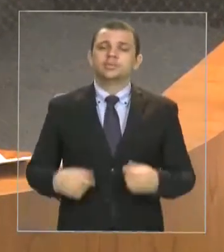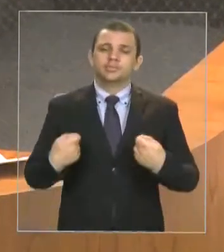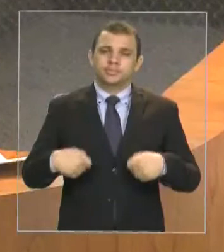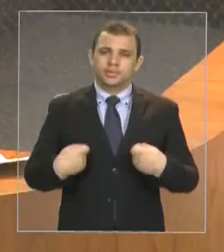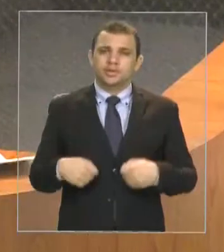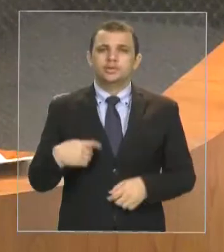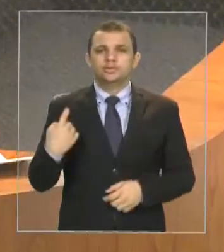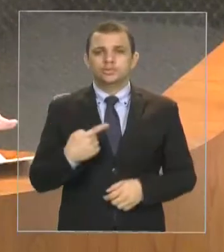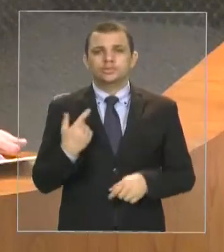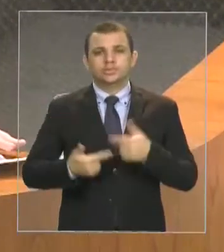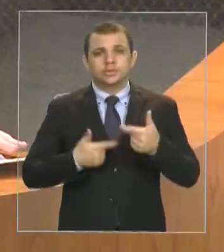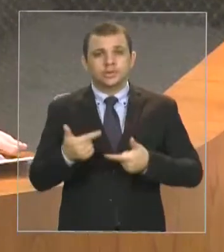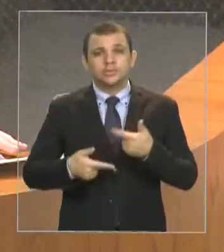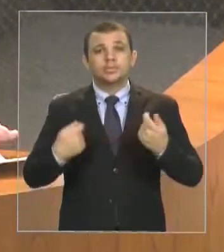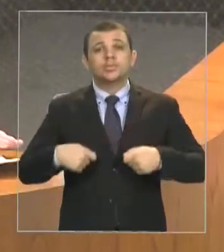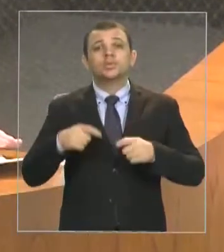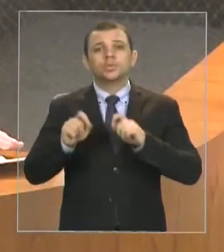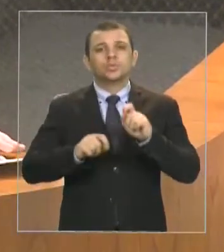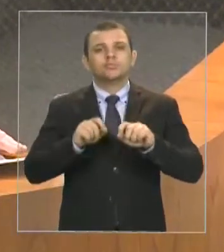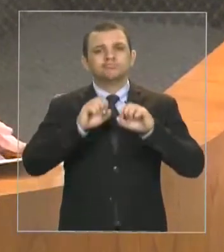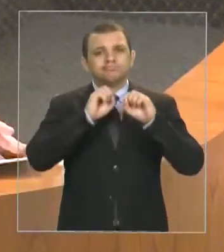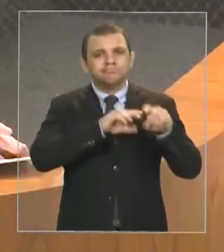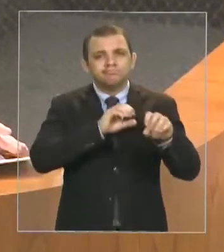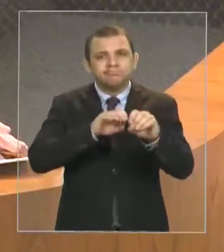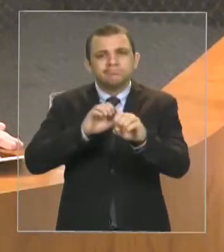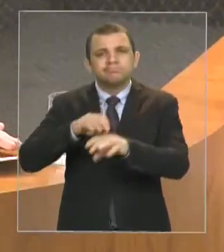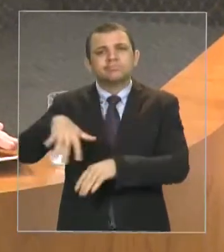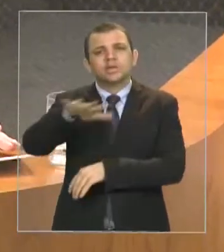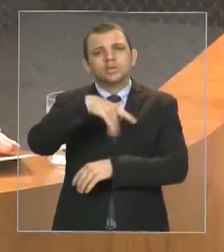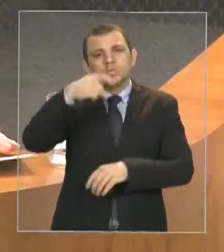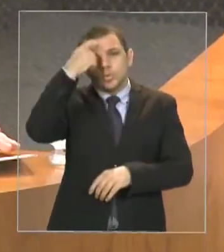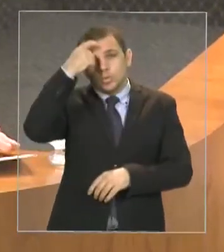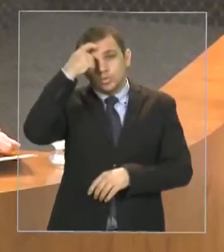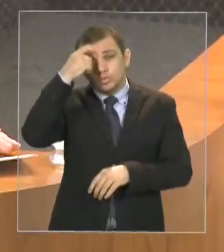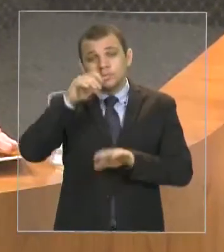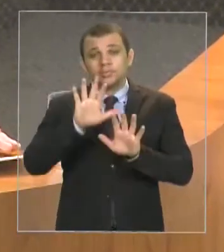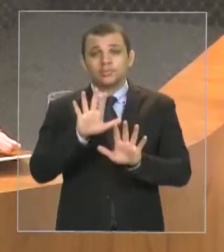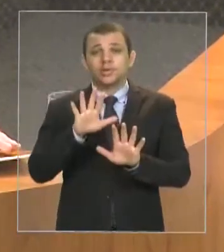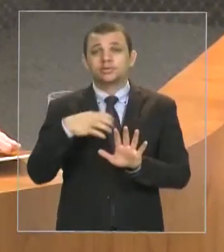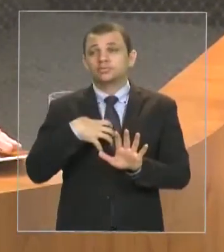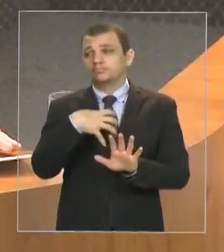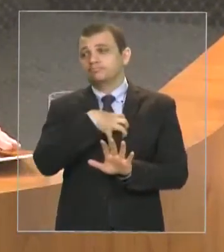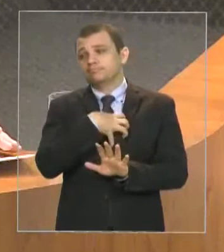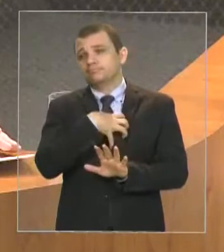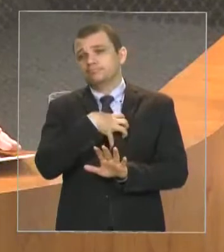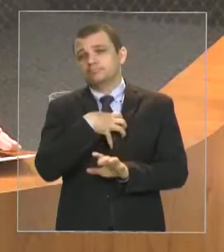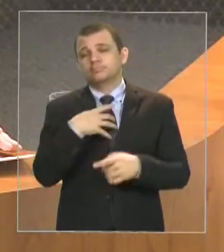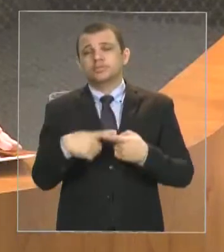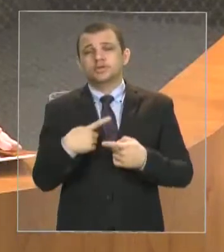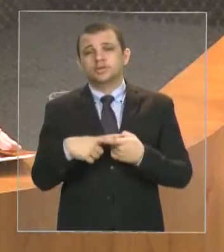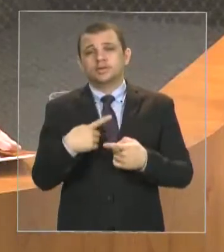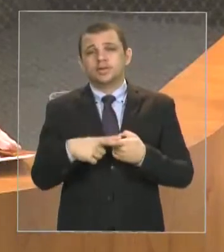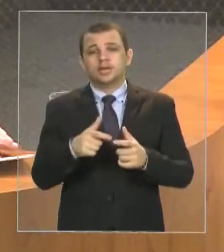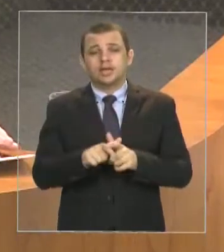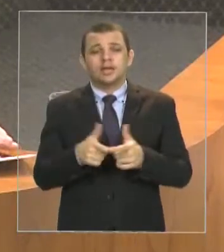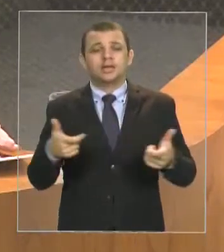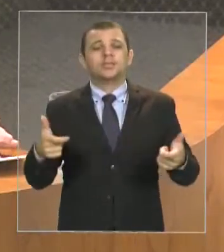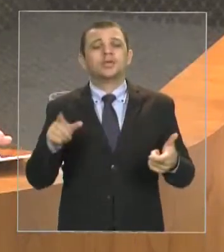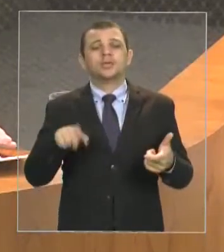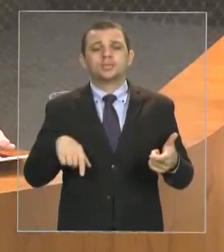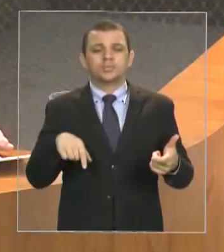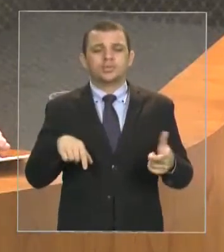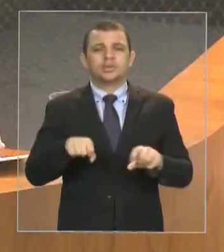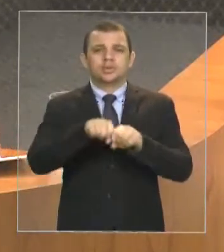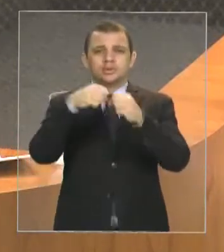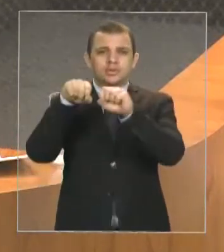de conscientização e, infelizmente, as informações que eu tenho é que não são, a maioria das